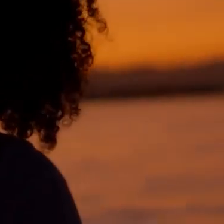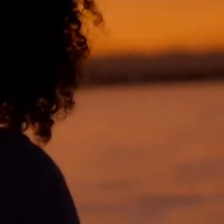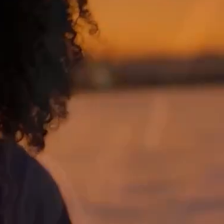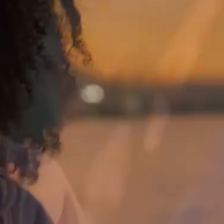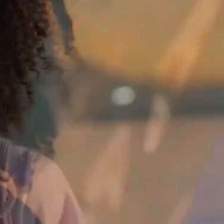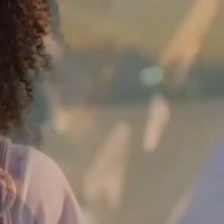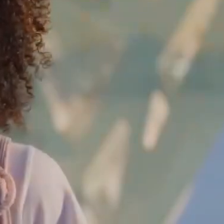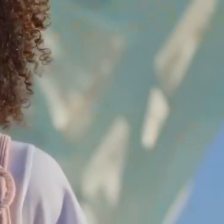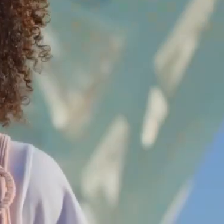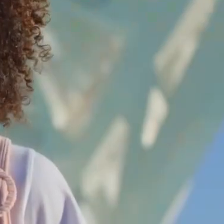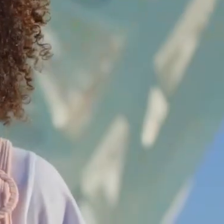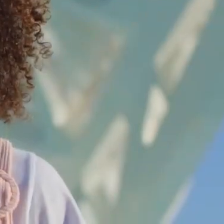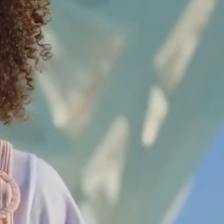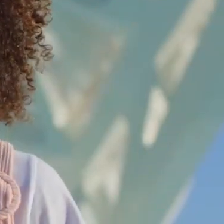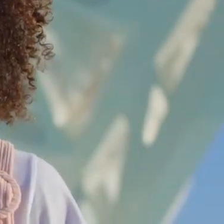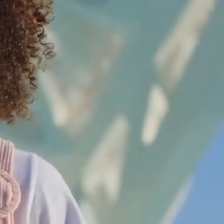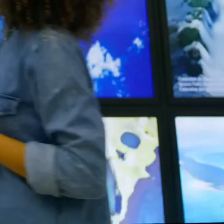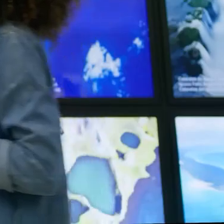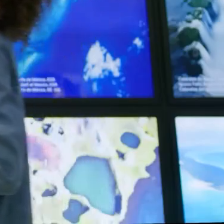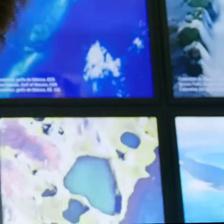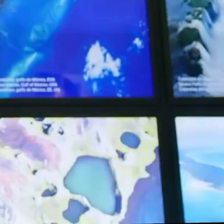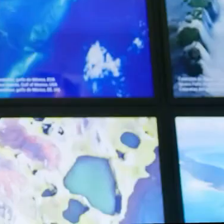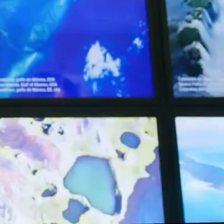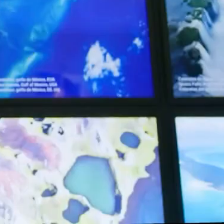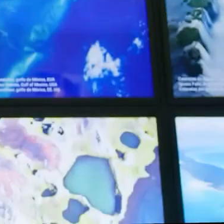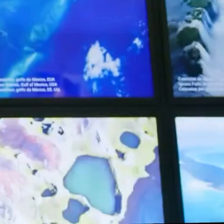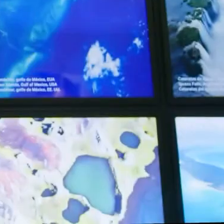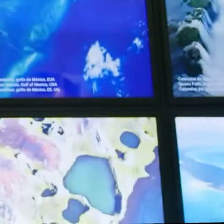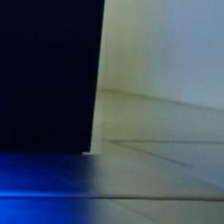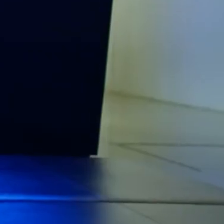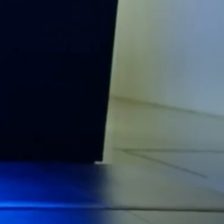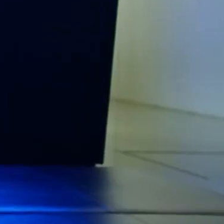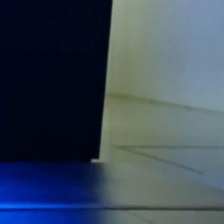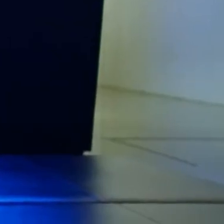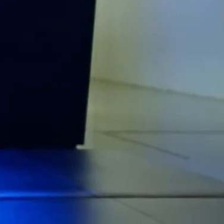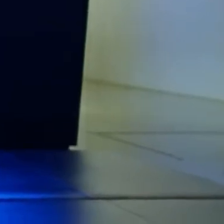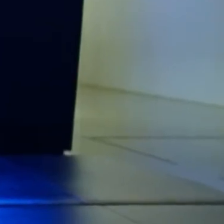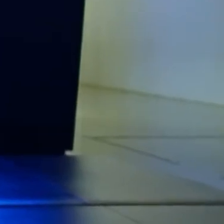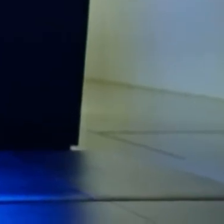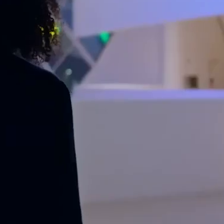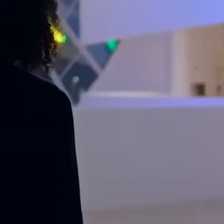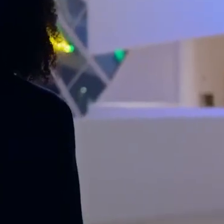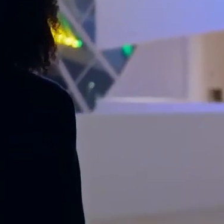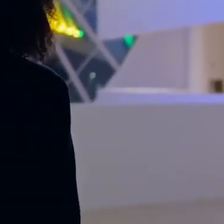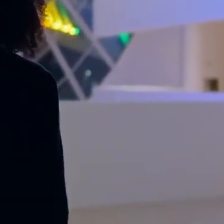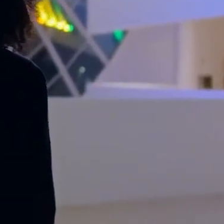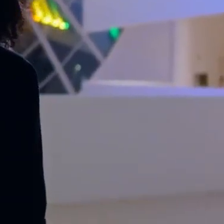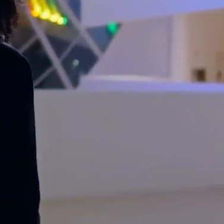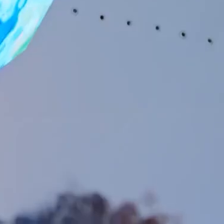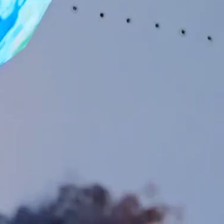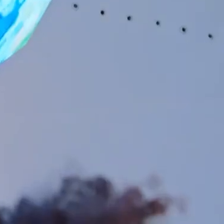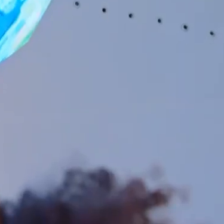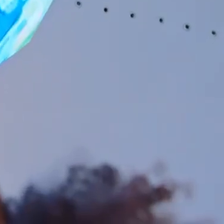do Museu do Amanhã, no Rio de Janeiro. O vídeo acompanha uma jovem negra que está caminhando em lugares diversos, como nas ruas,